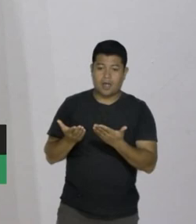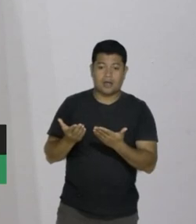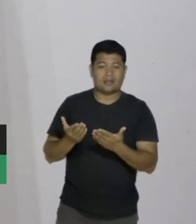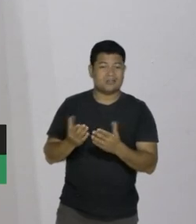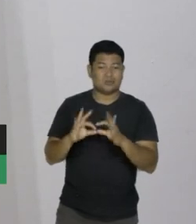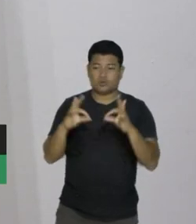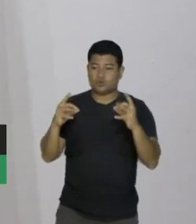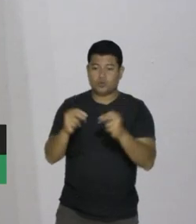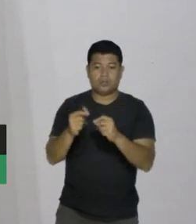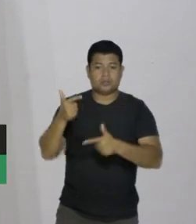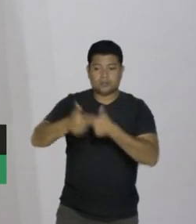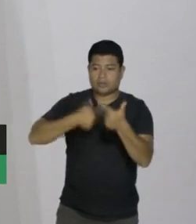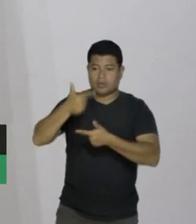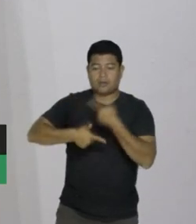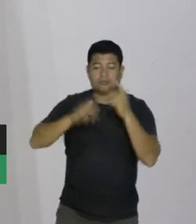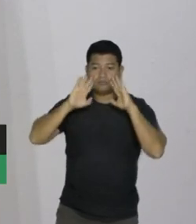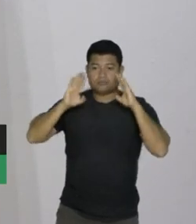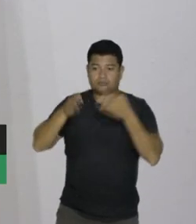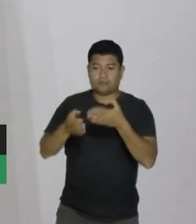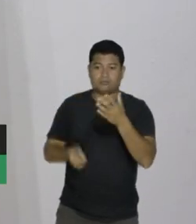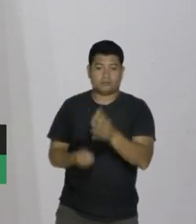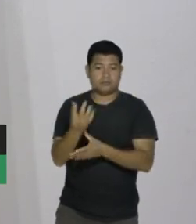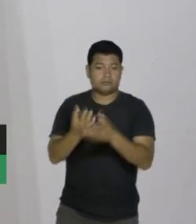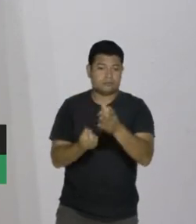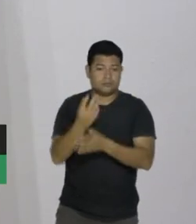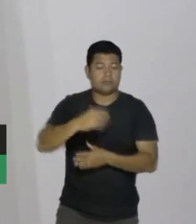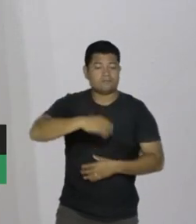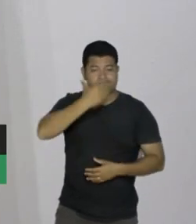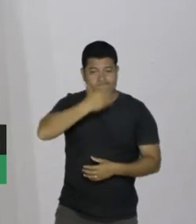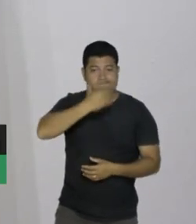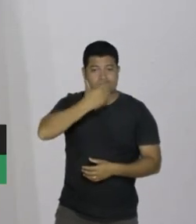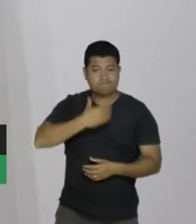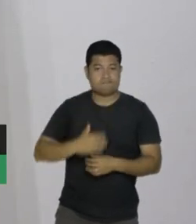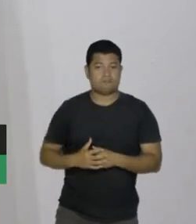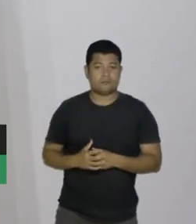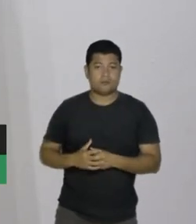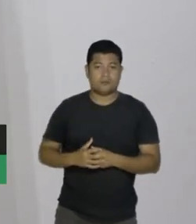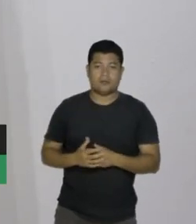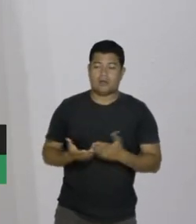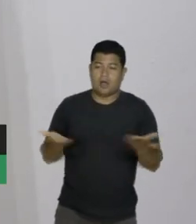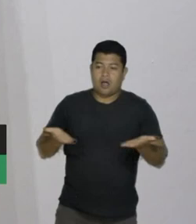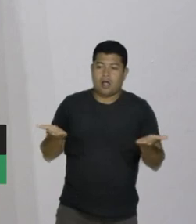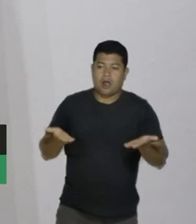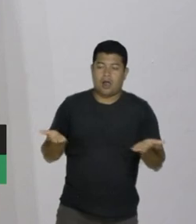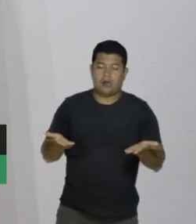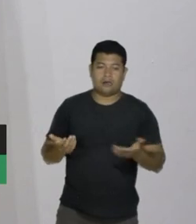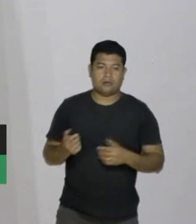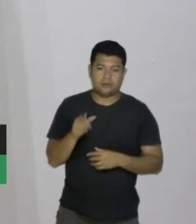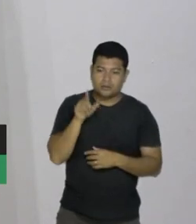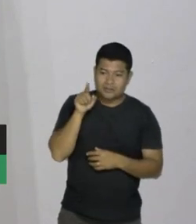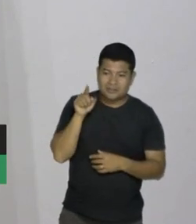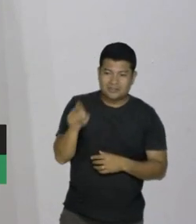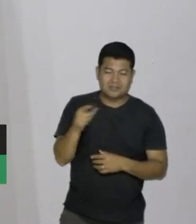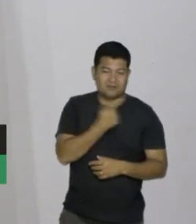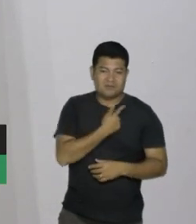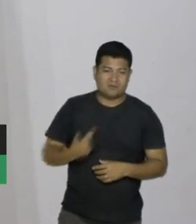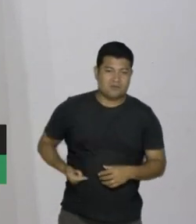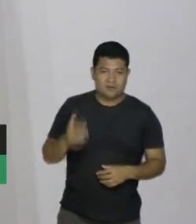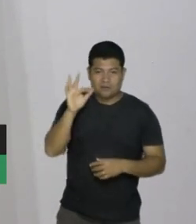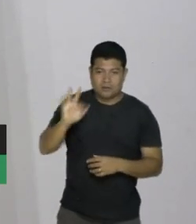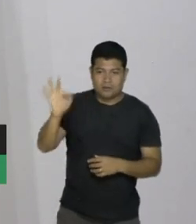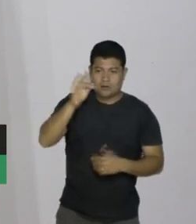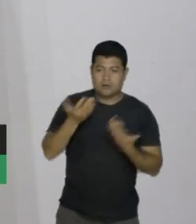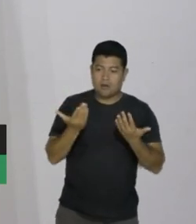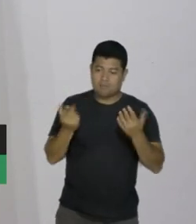e quando a gente tem uma intenção do Governo Federal de estabelecer uma